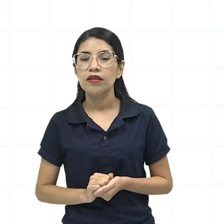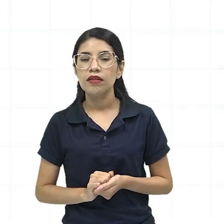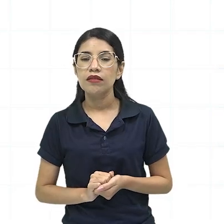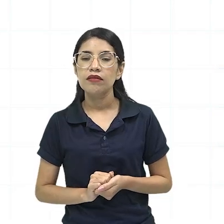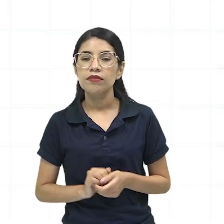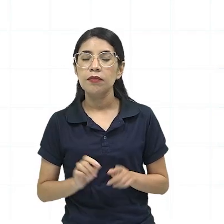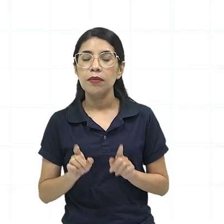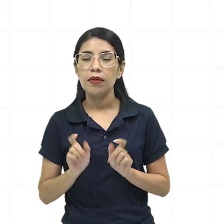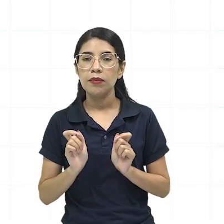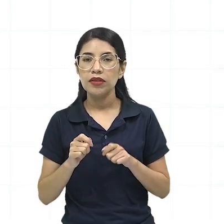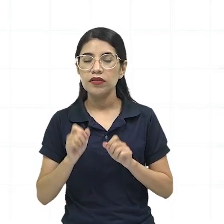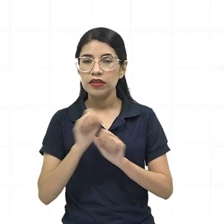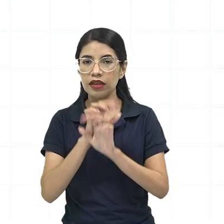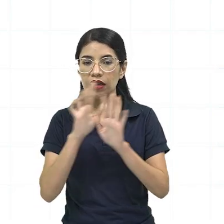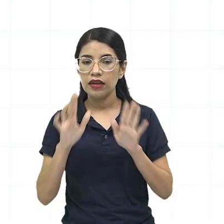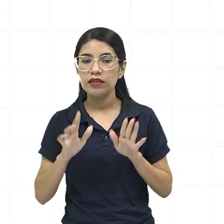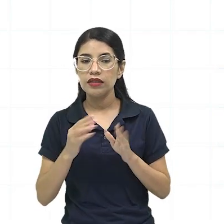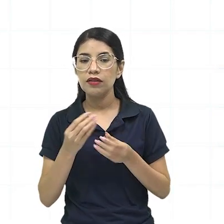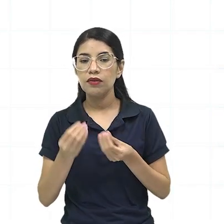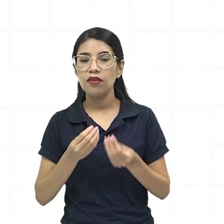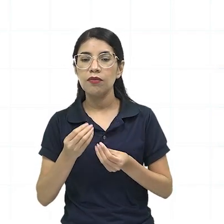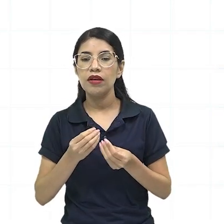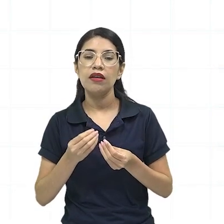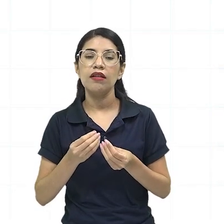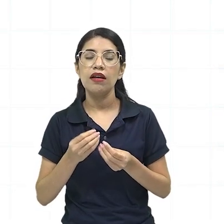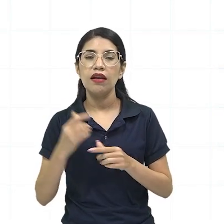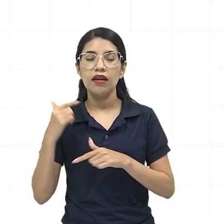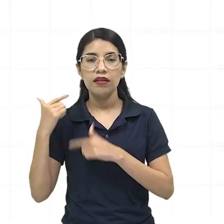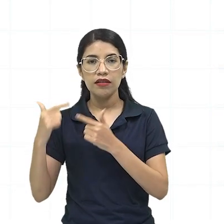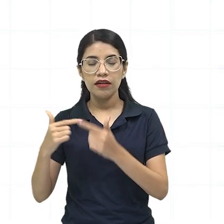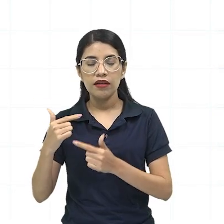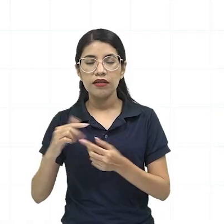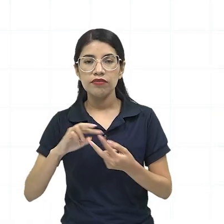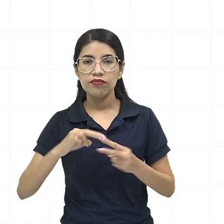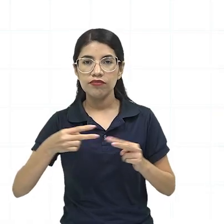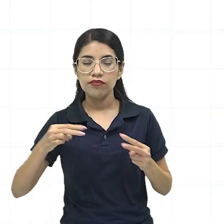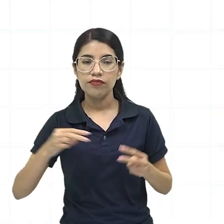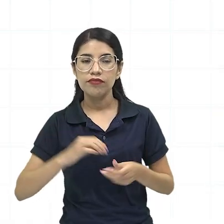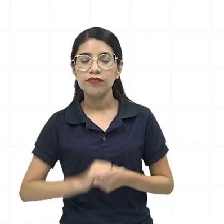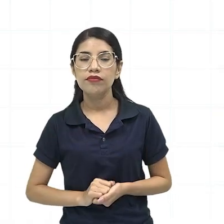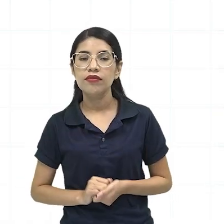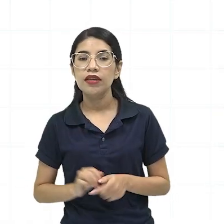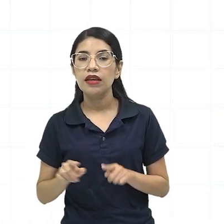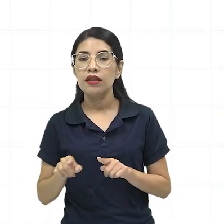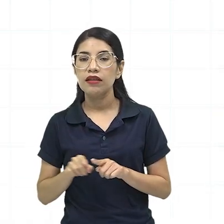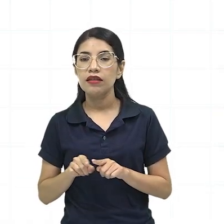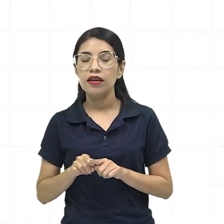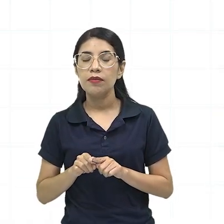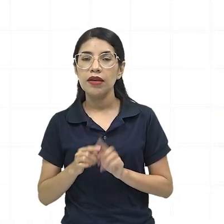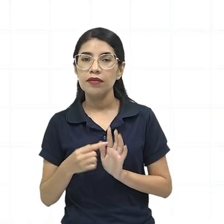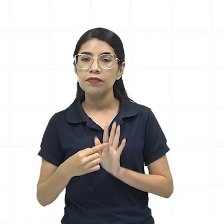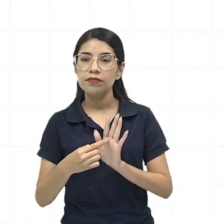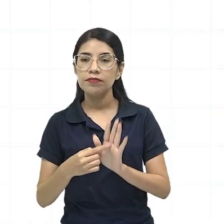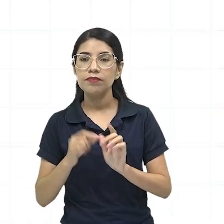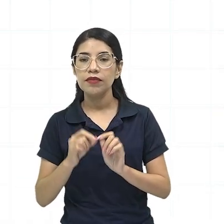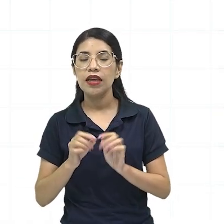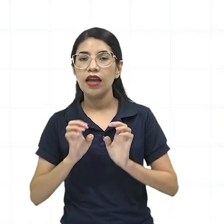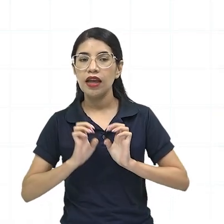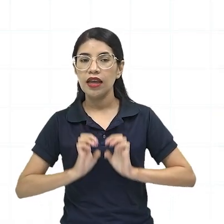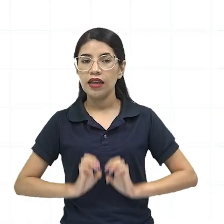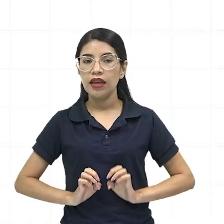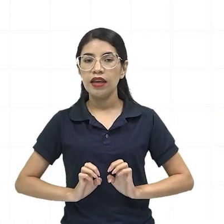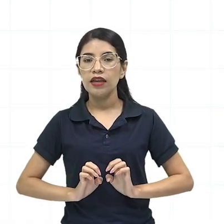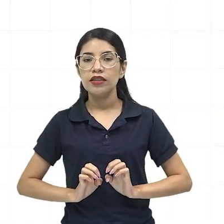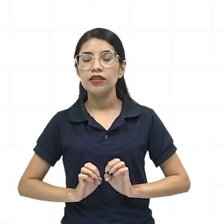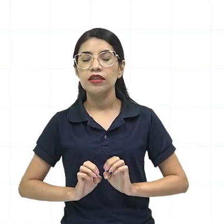mecanismos subjacentes à herança genética e à manipulação do DNA. E além disso, abordaremos as implicâncias éticas e morais da